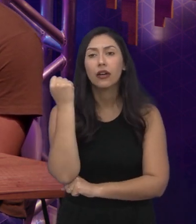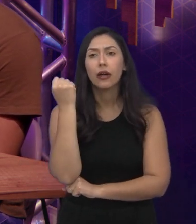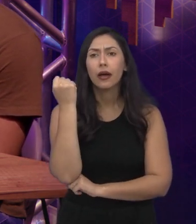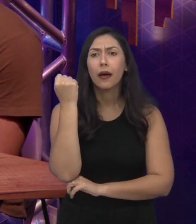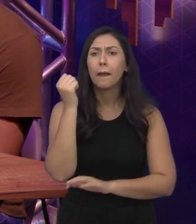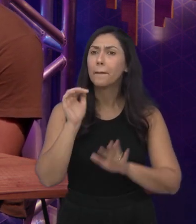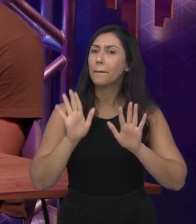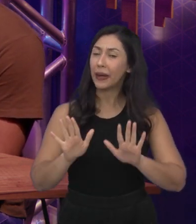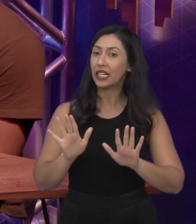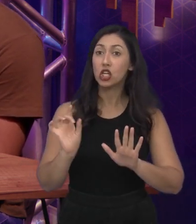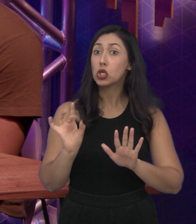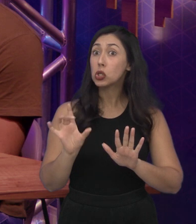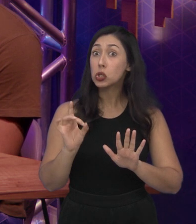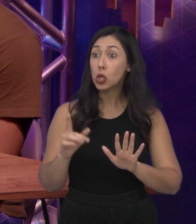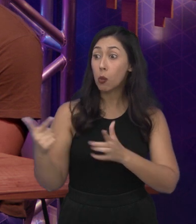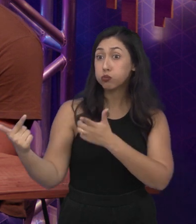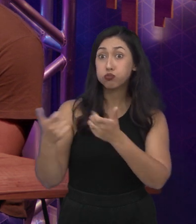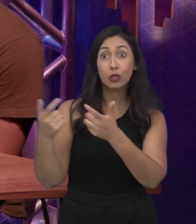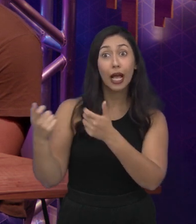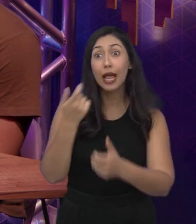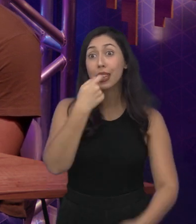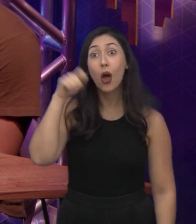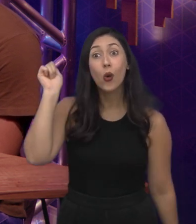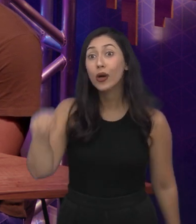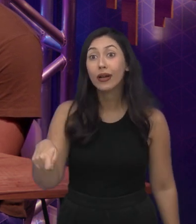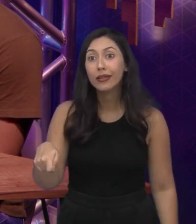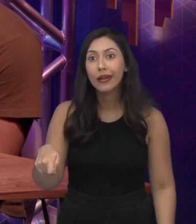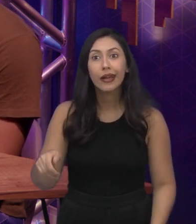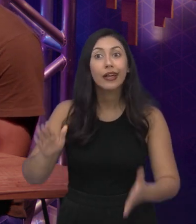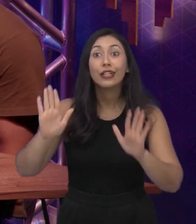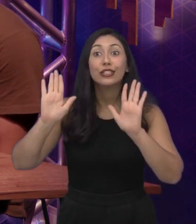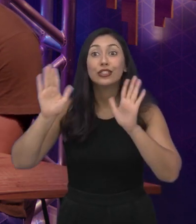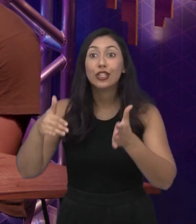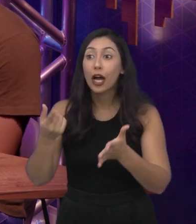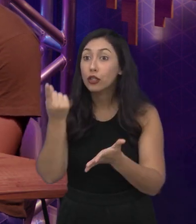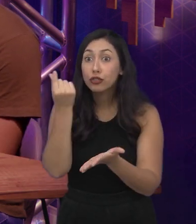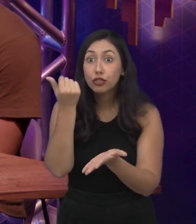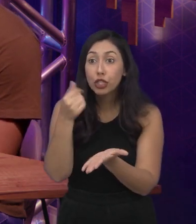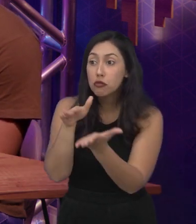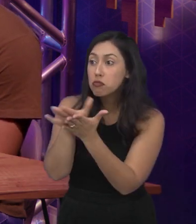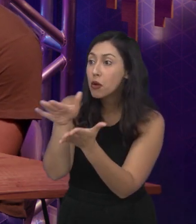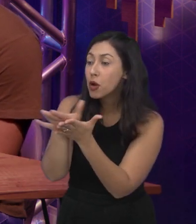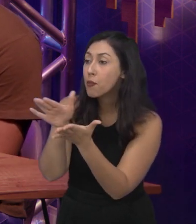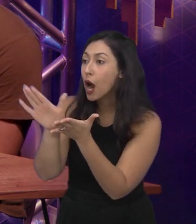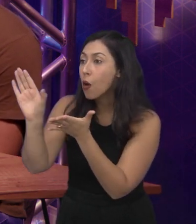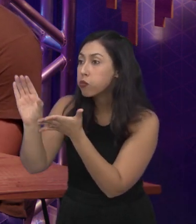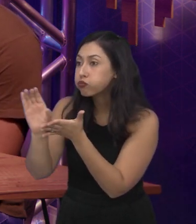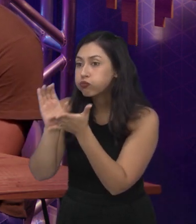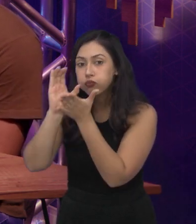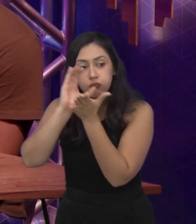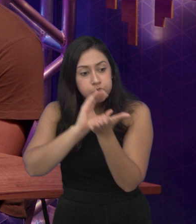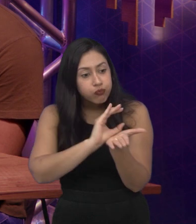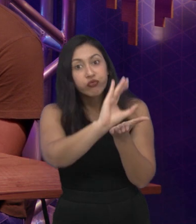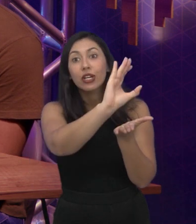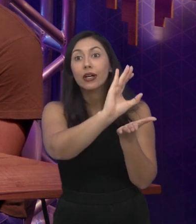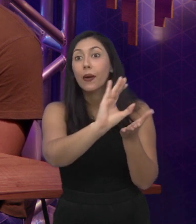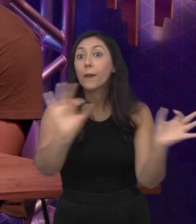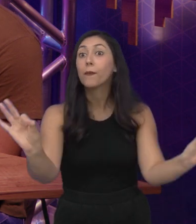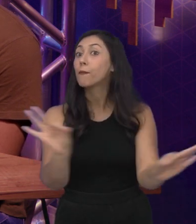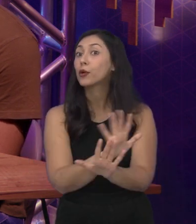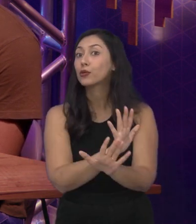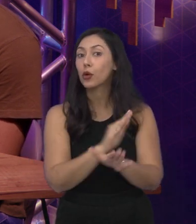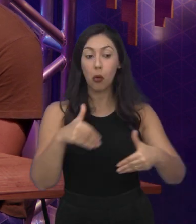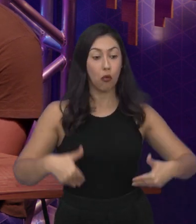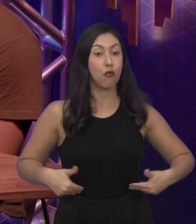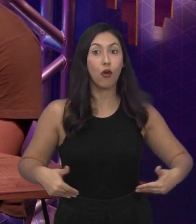A guerra na Ucrânia, por exemplo, só o dinheiro investido por outros países na guerra na Ucrânia já seria o suficiente